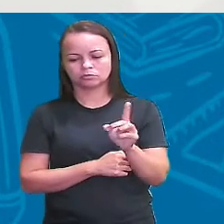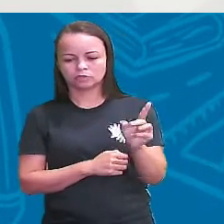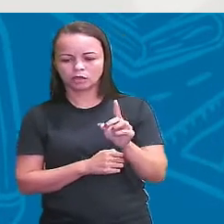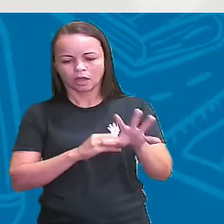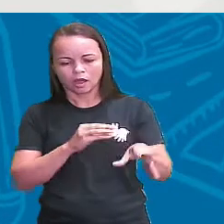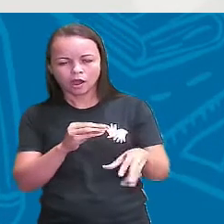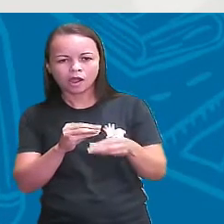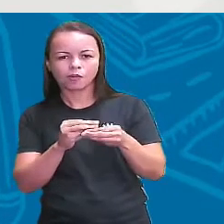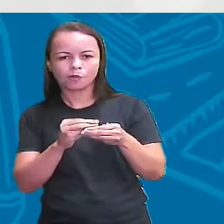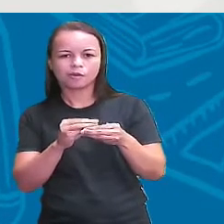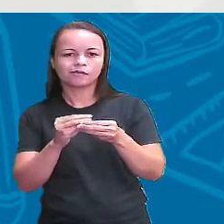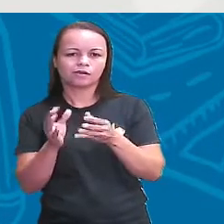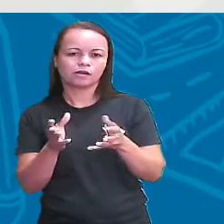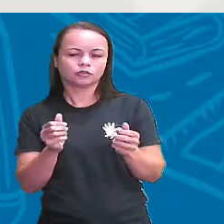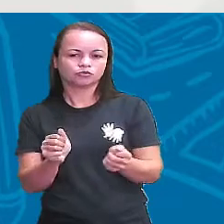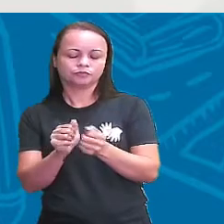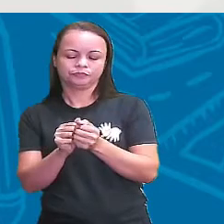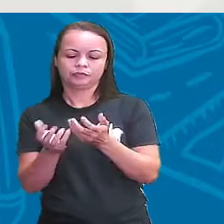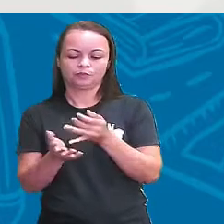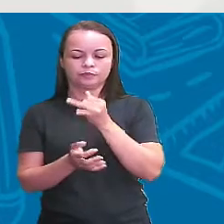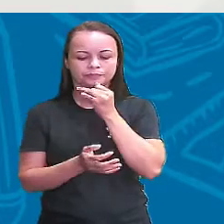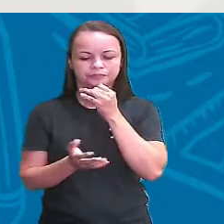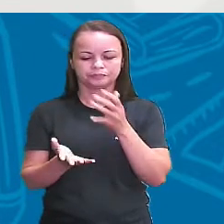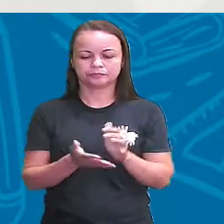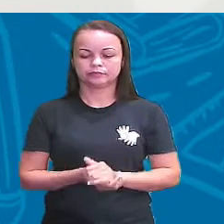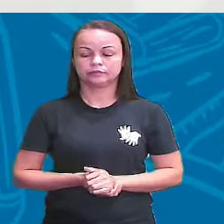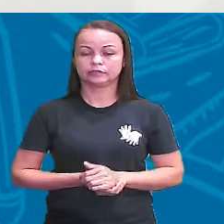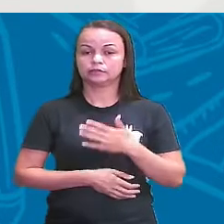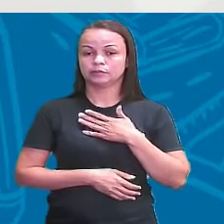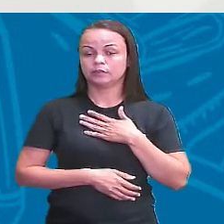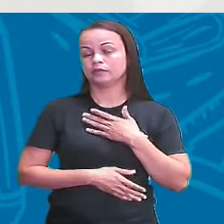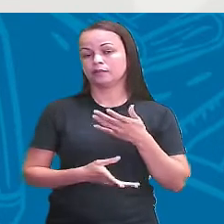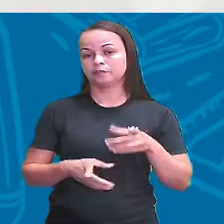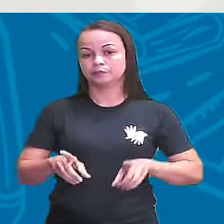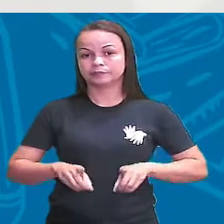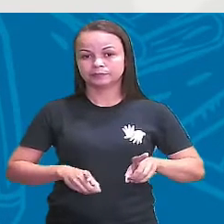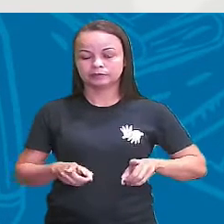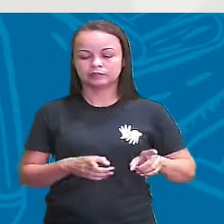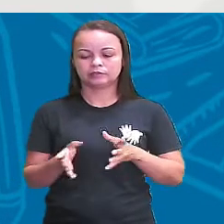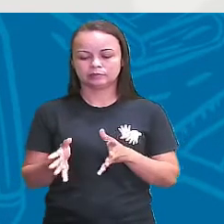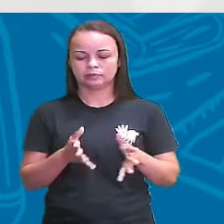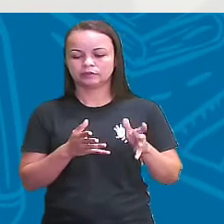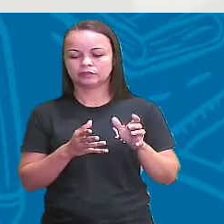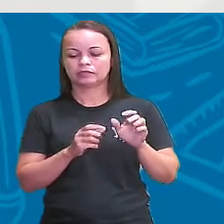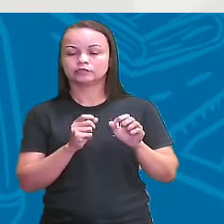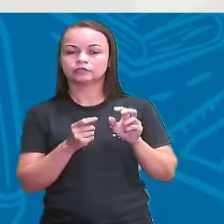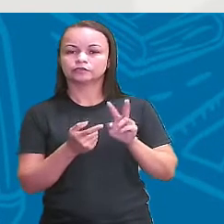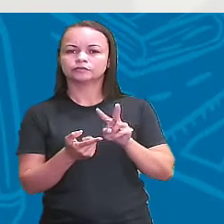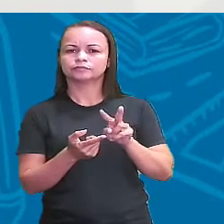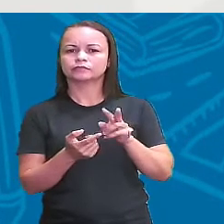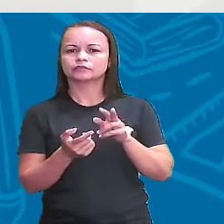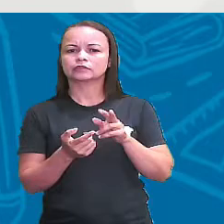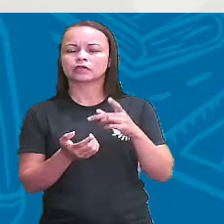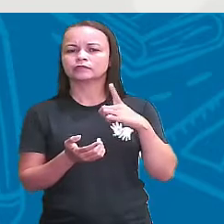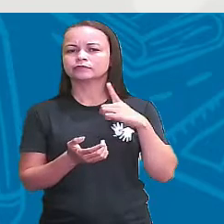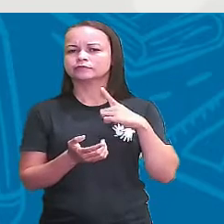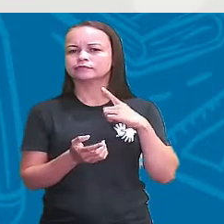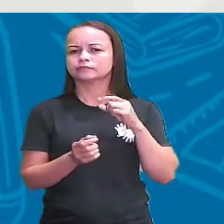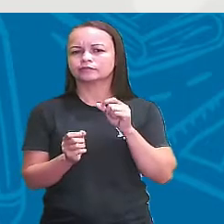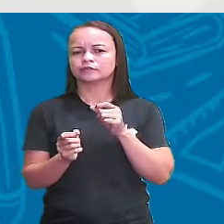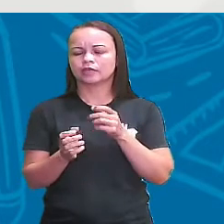um exemplo. Mis primas llegaram y las voy a ver mañana. Então, a gente